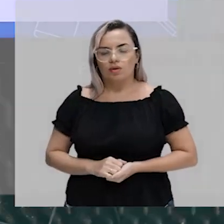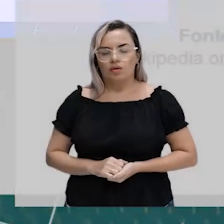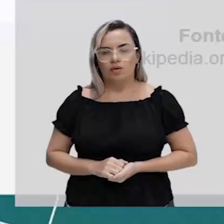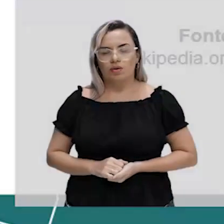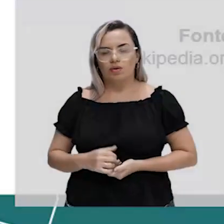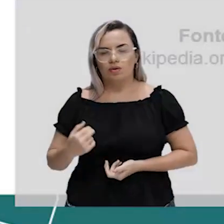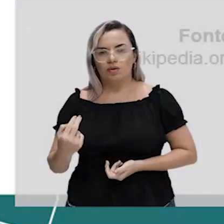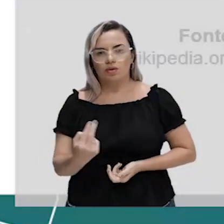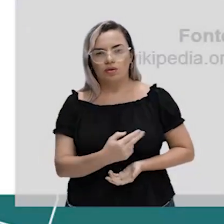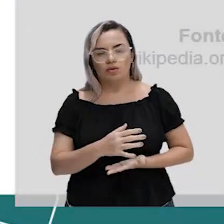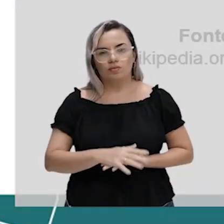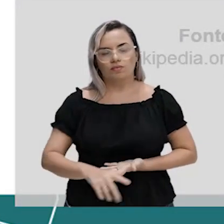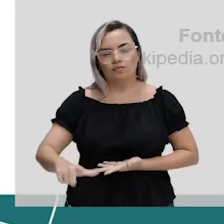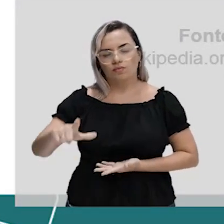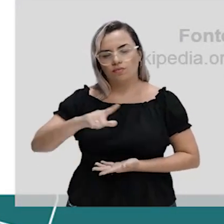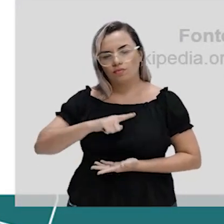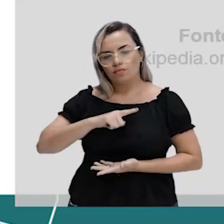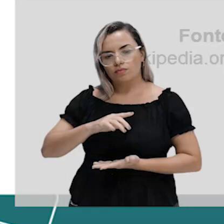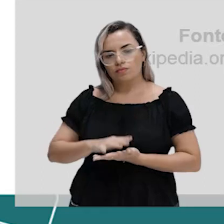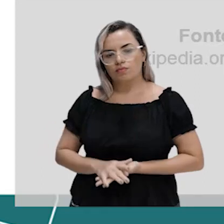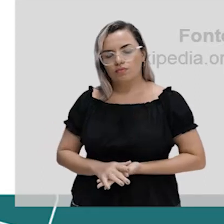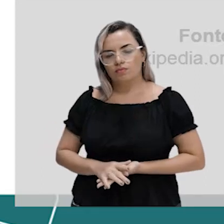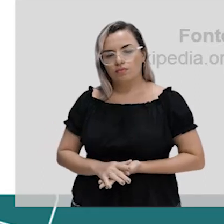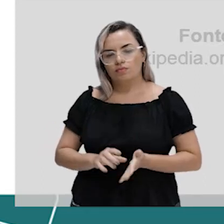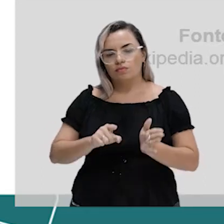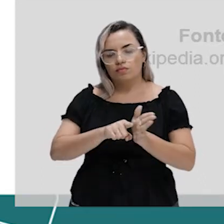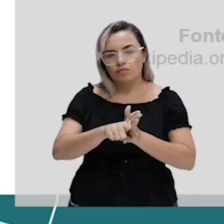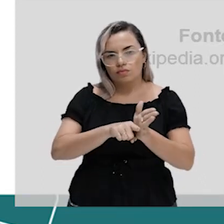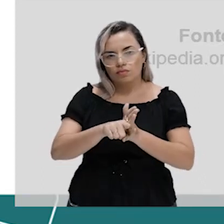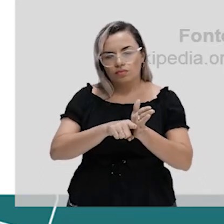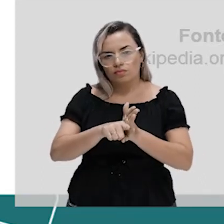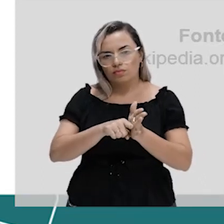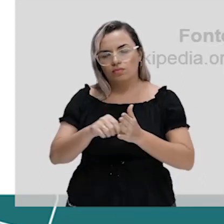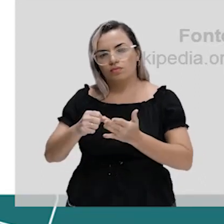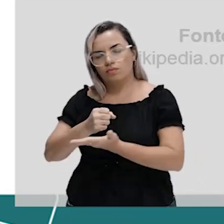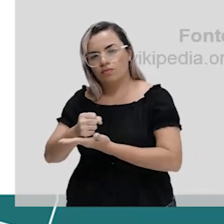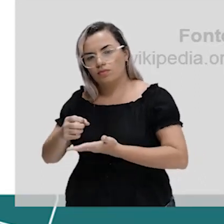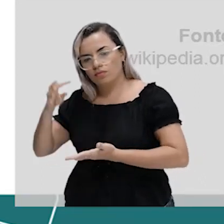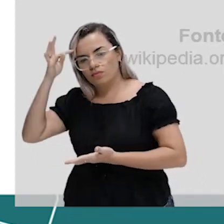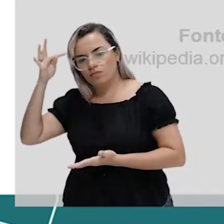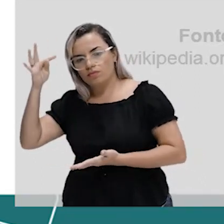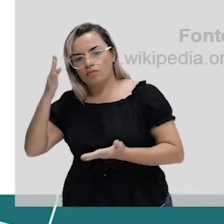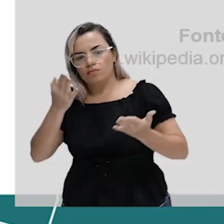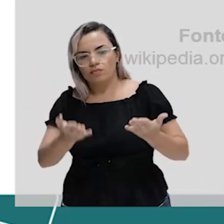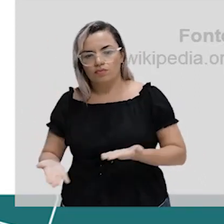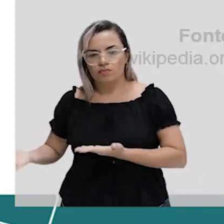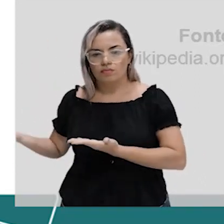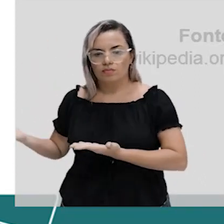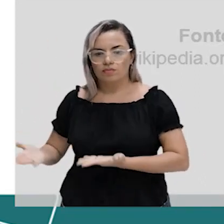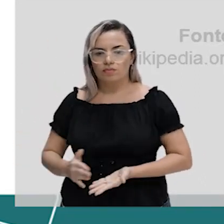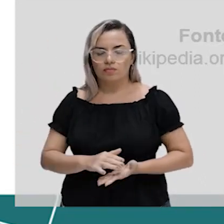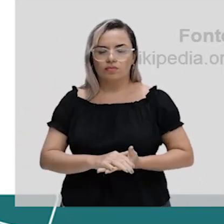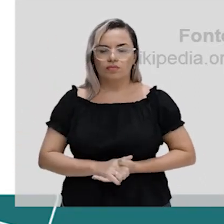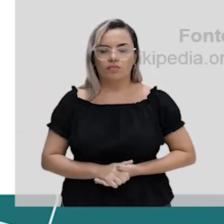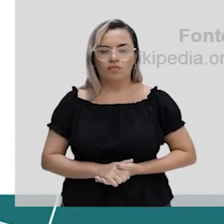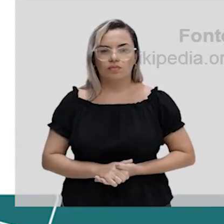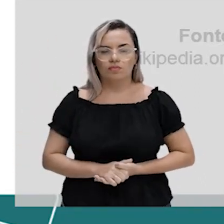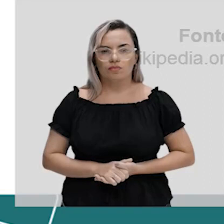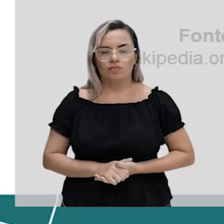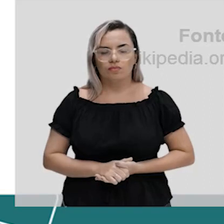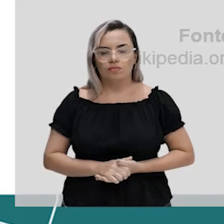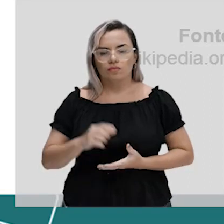nós temos como o cara que ajudou a fundamentar essa teoria, né, foi Alfred Wegener, tá? Ele